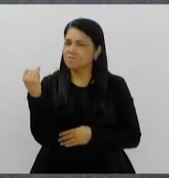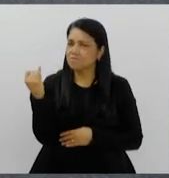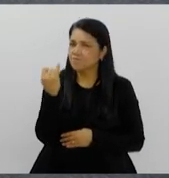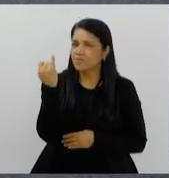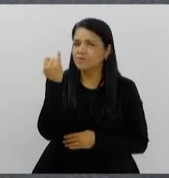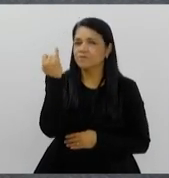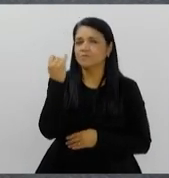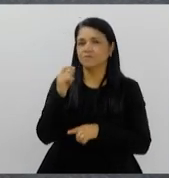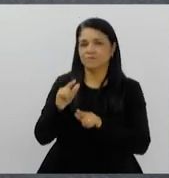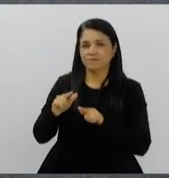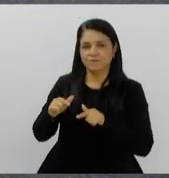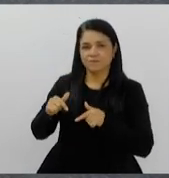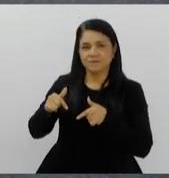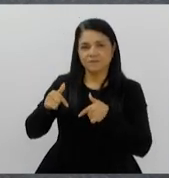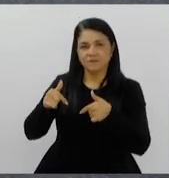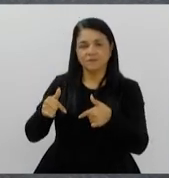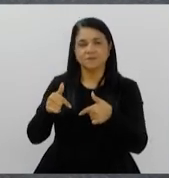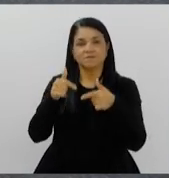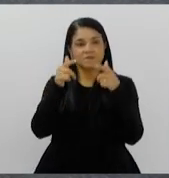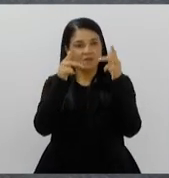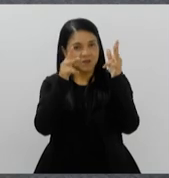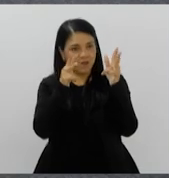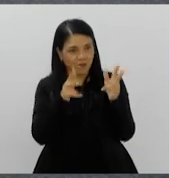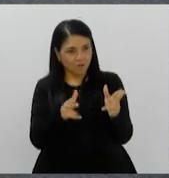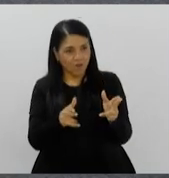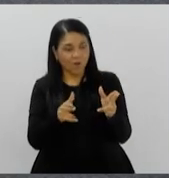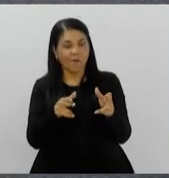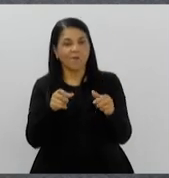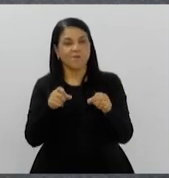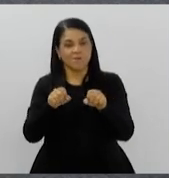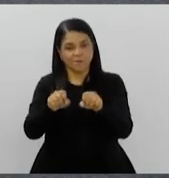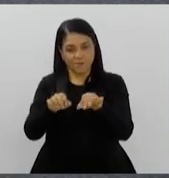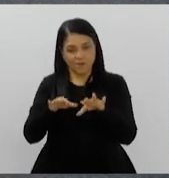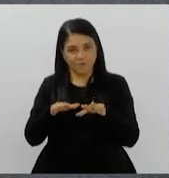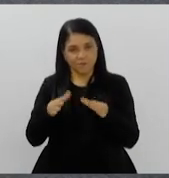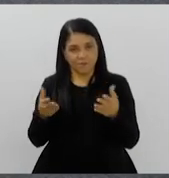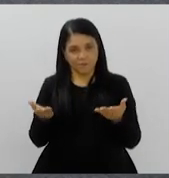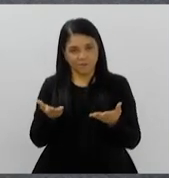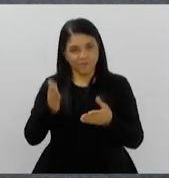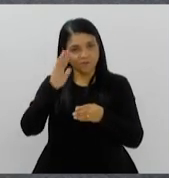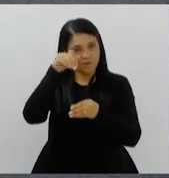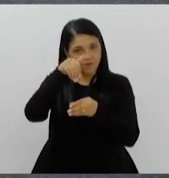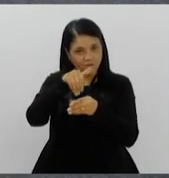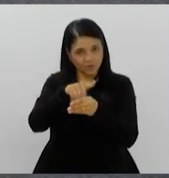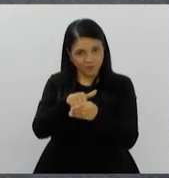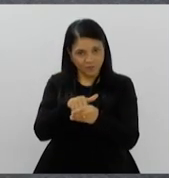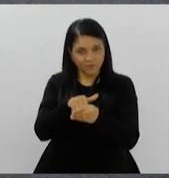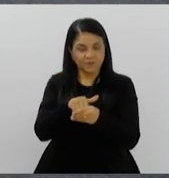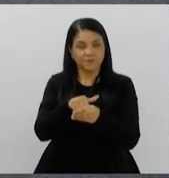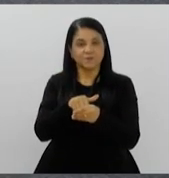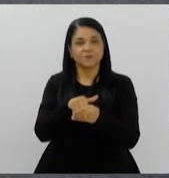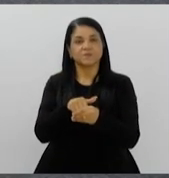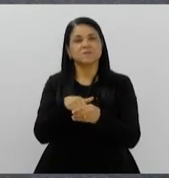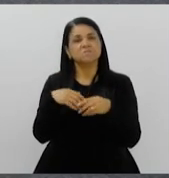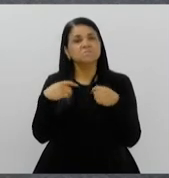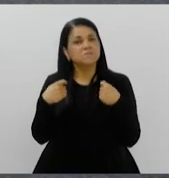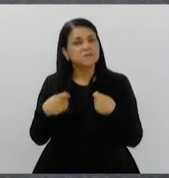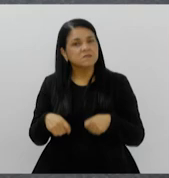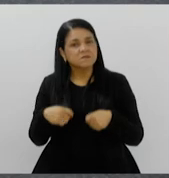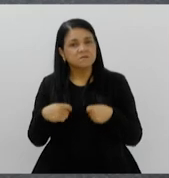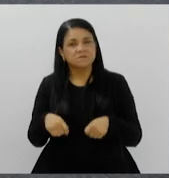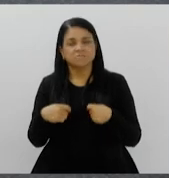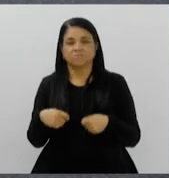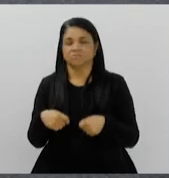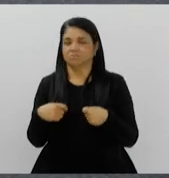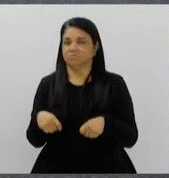importante iniciativas como essa que o Parlamento está votando na tarde de hoje, porque a gente precisa